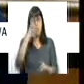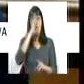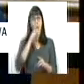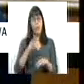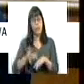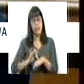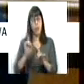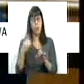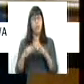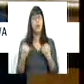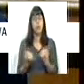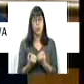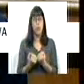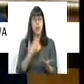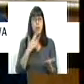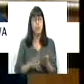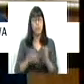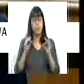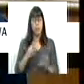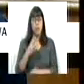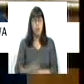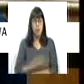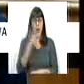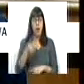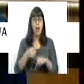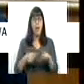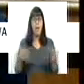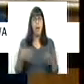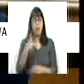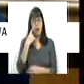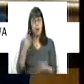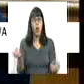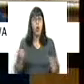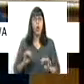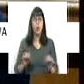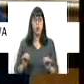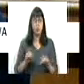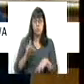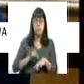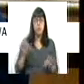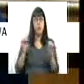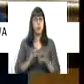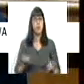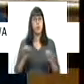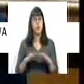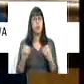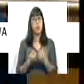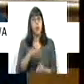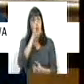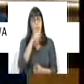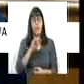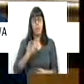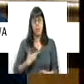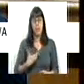com alguma sensibilidade social, porque, de facto, passaram 4 anos e meio e não reconheceram qualquer sensibilidade social ao